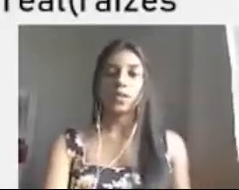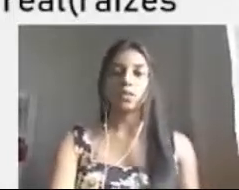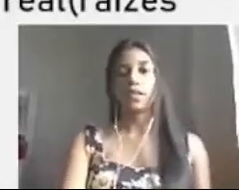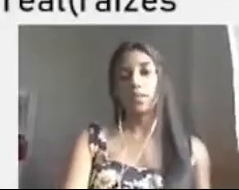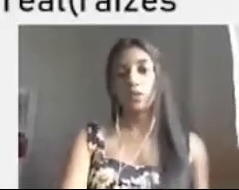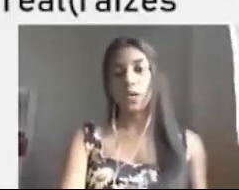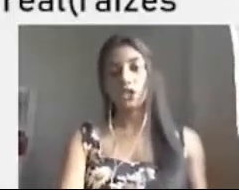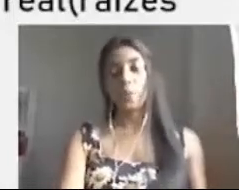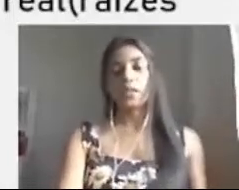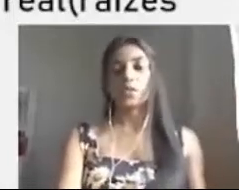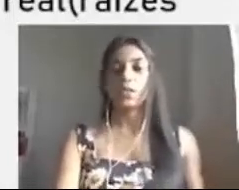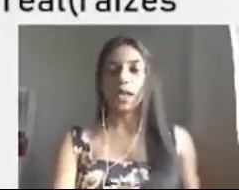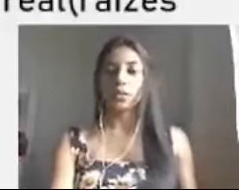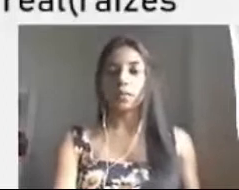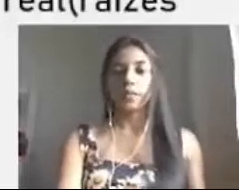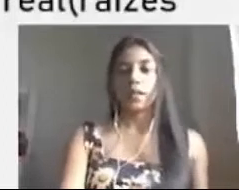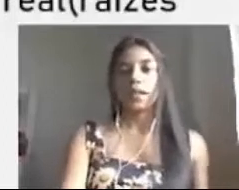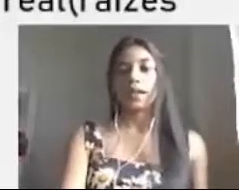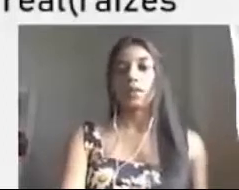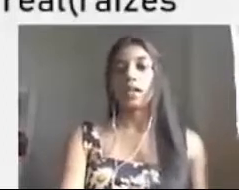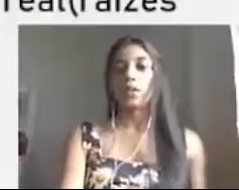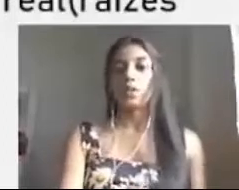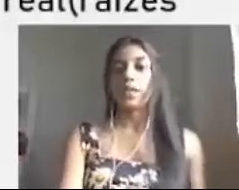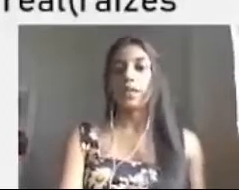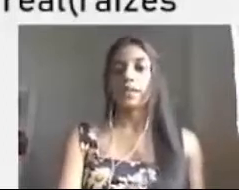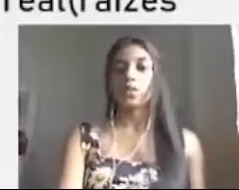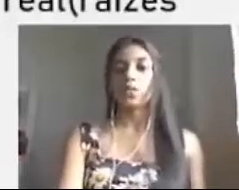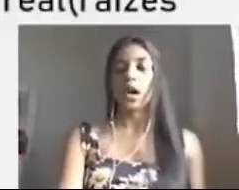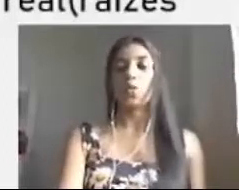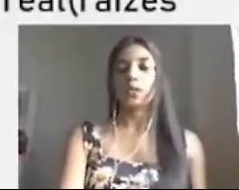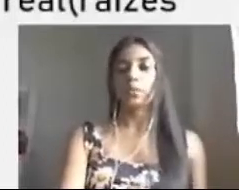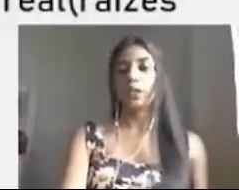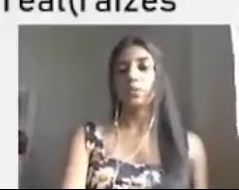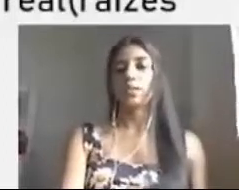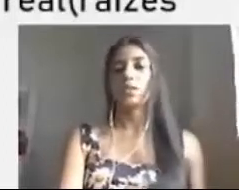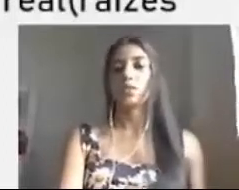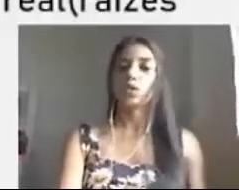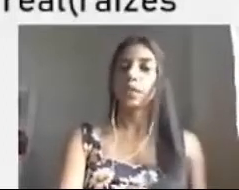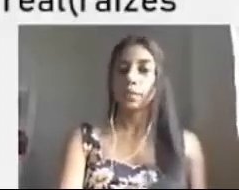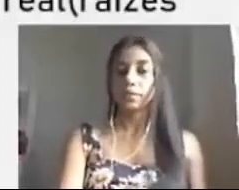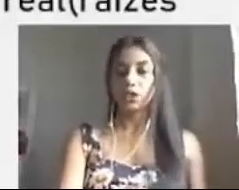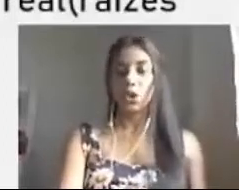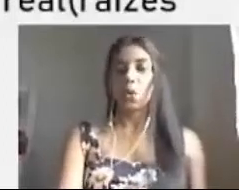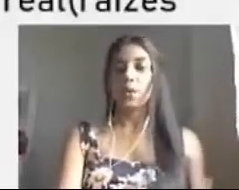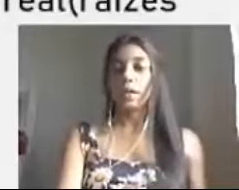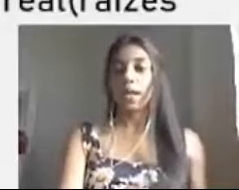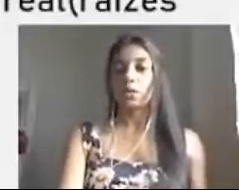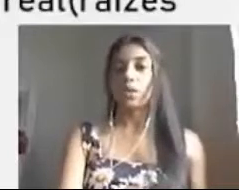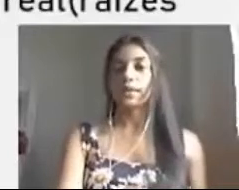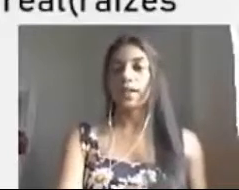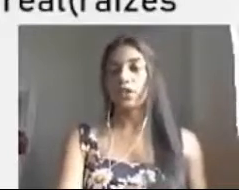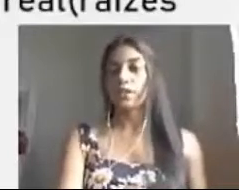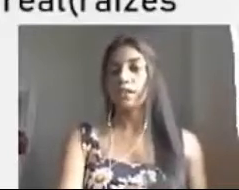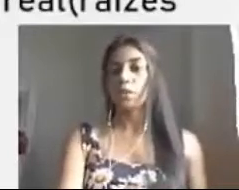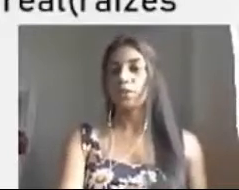para construir esse lugar das raízes manualmente são esses 4 aqui. Claro que cada um aqui dele tem um cálculo, né, por dentro, mas aqui eu vou só explicar brevemente. O primeiro passo,